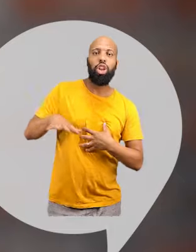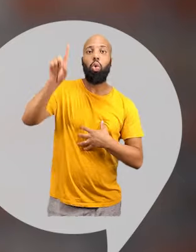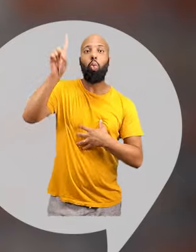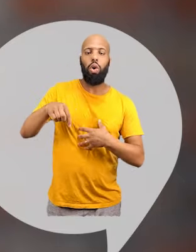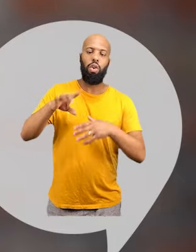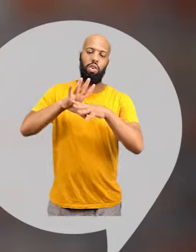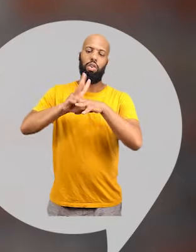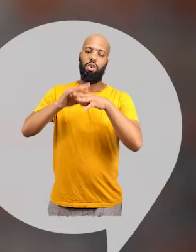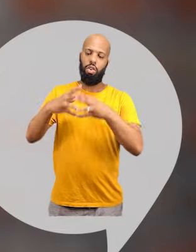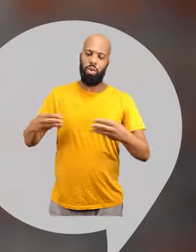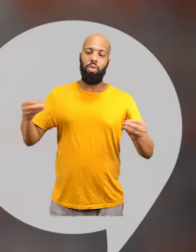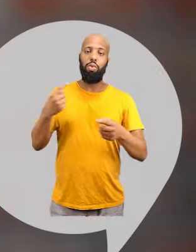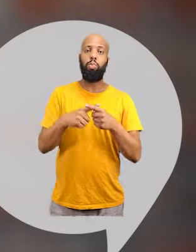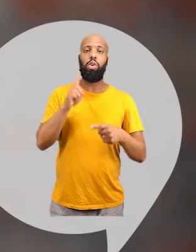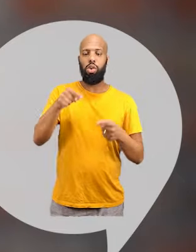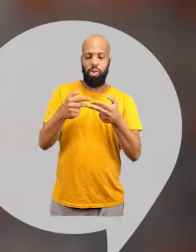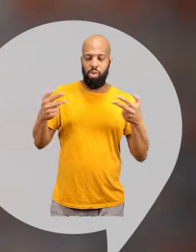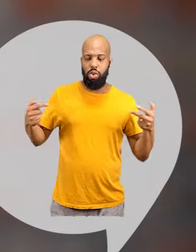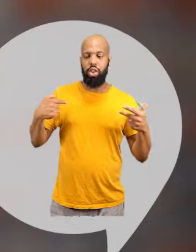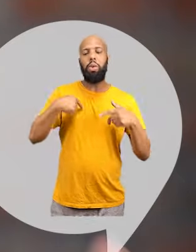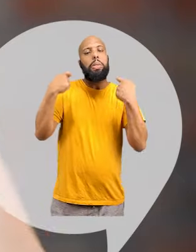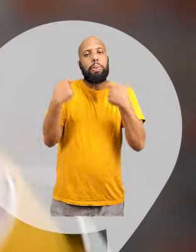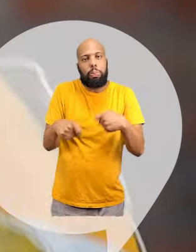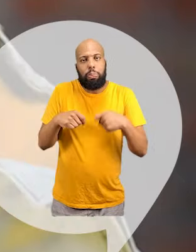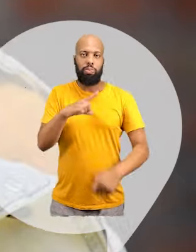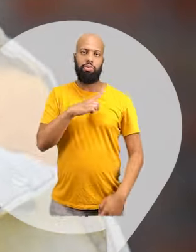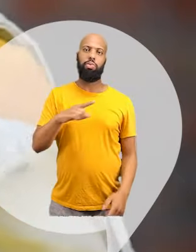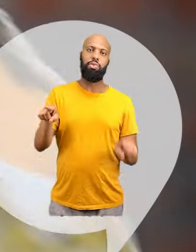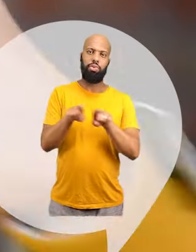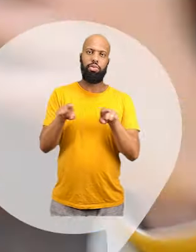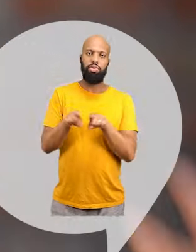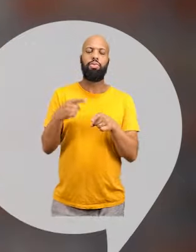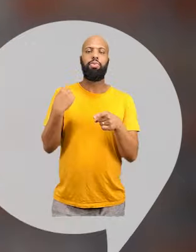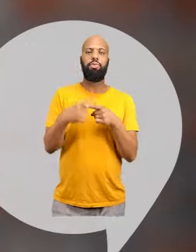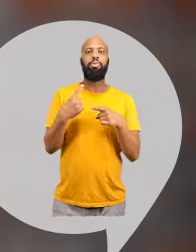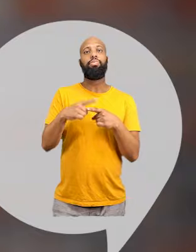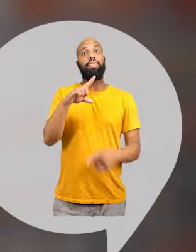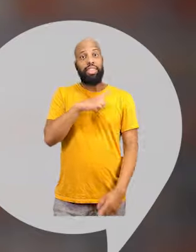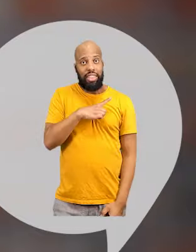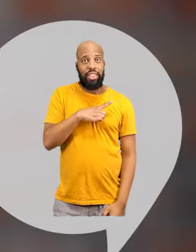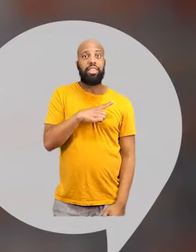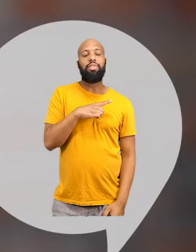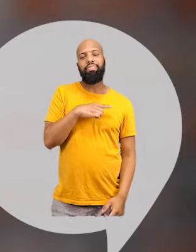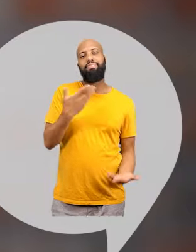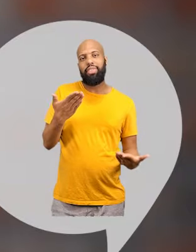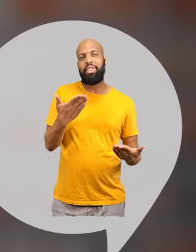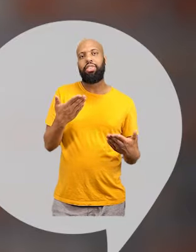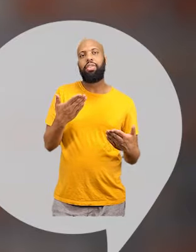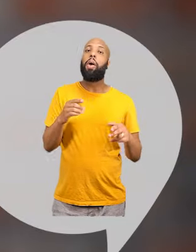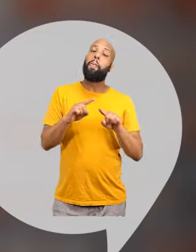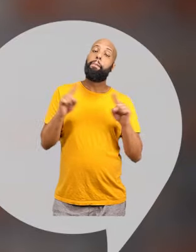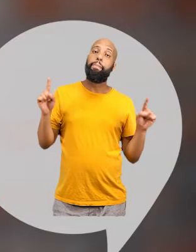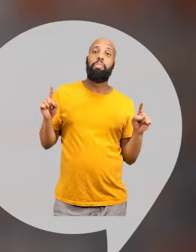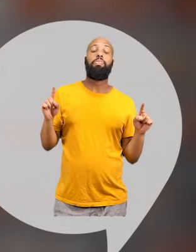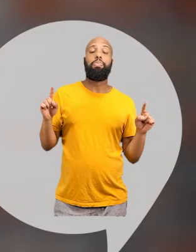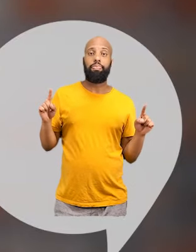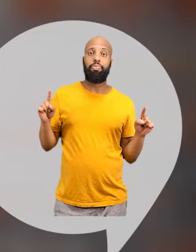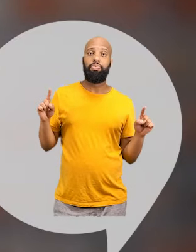é a cura porque foi algo que eu tive que passar fui forçado a passar pelo planeta mas